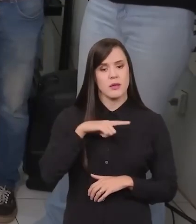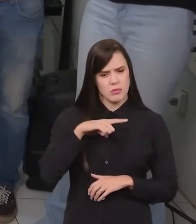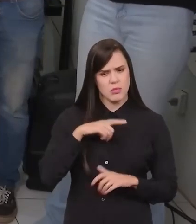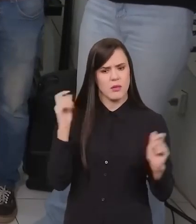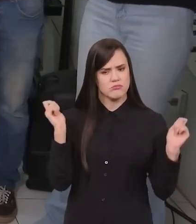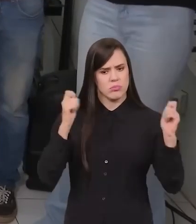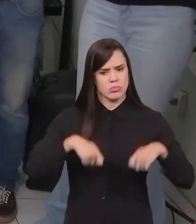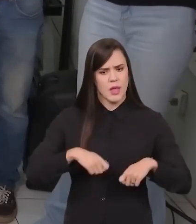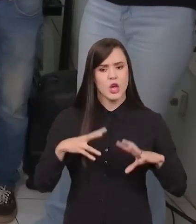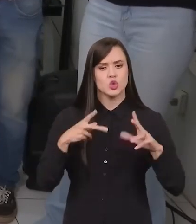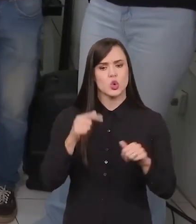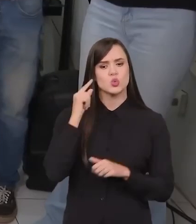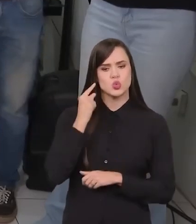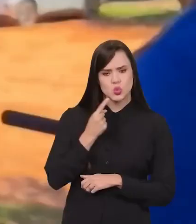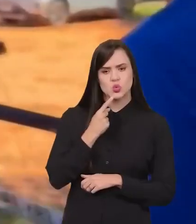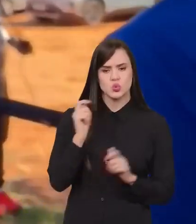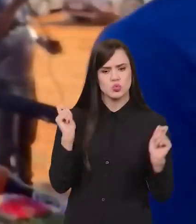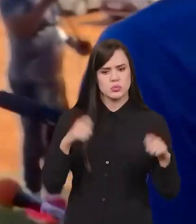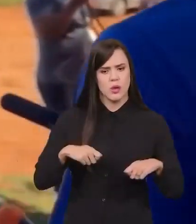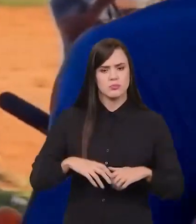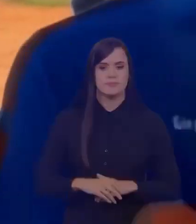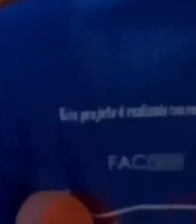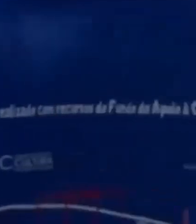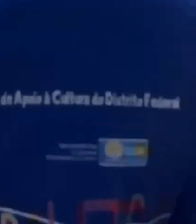capacidade, tá vendo? Todos os surdos aqui têm capacidade.